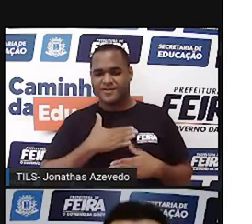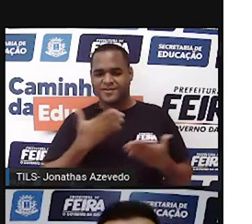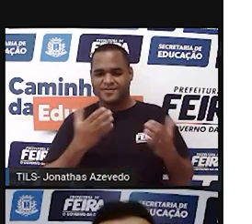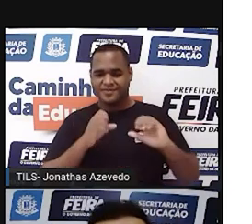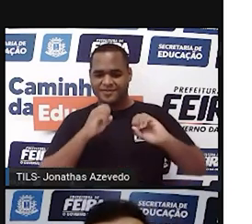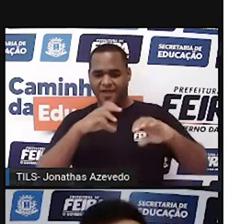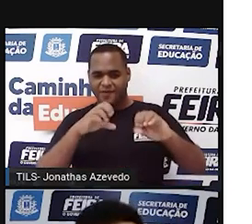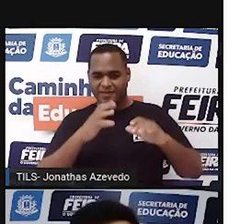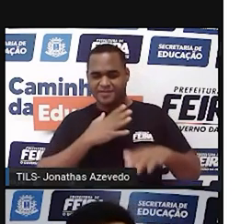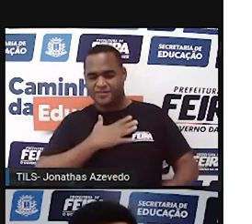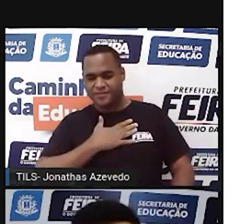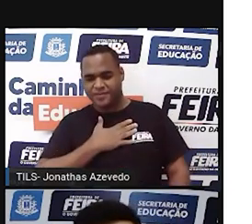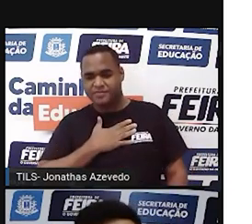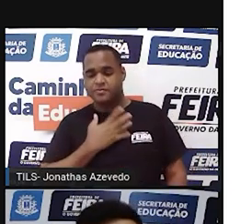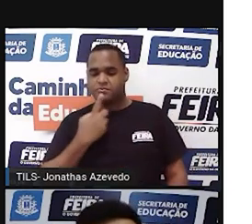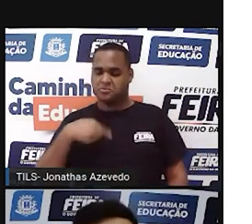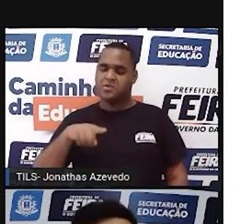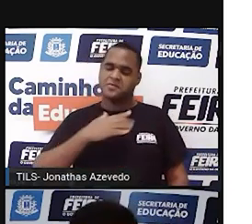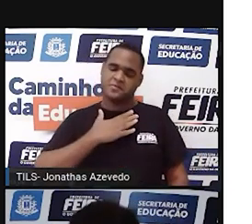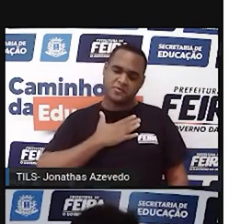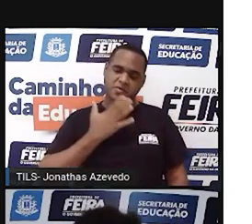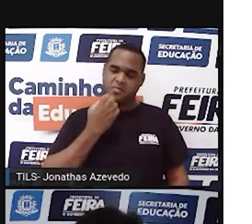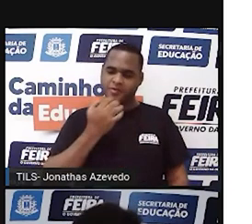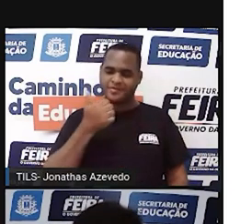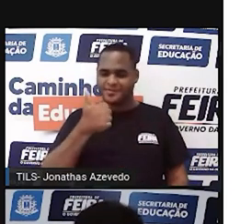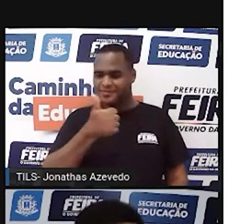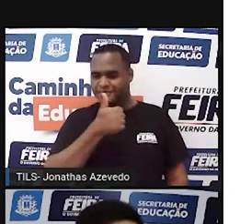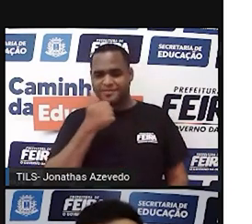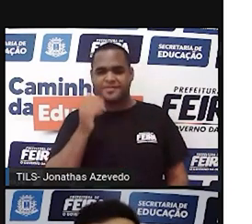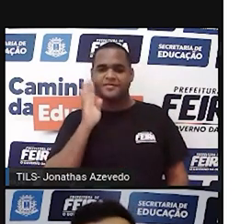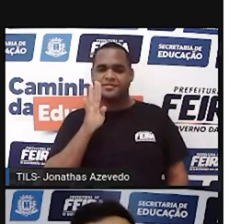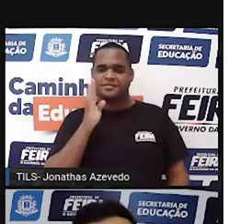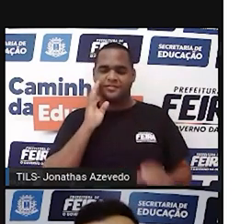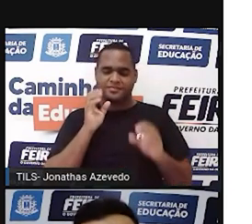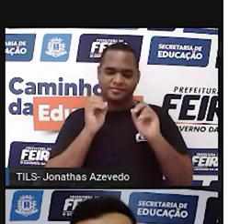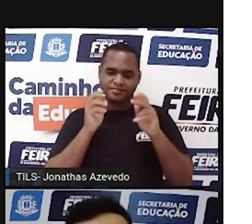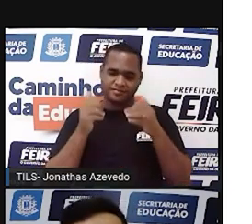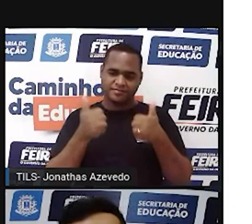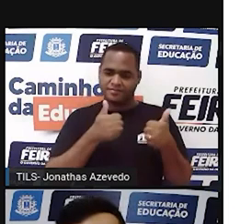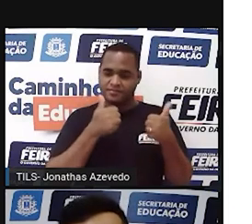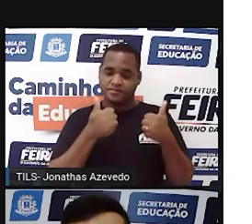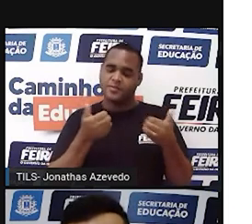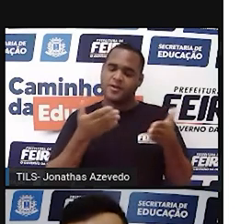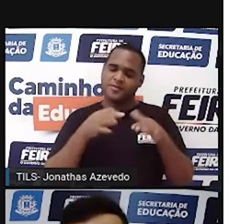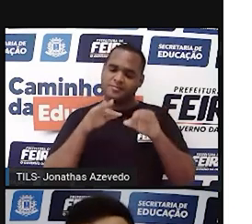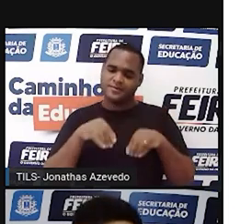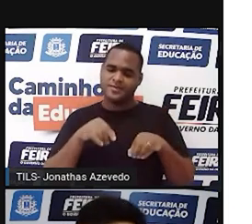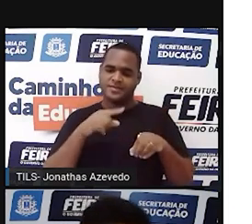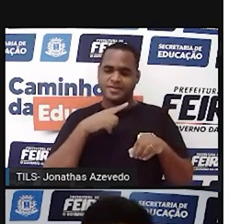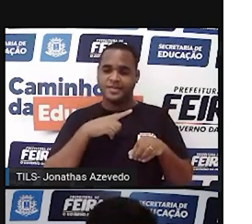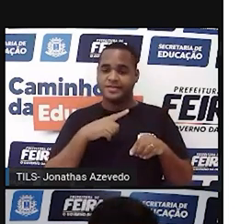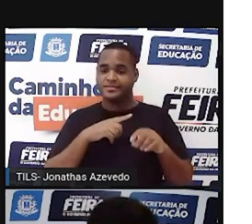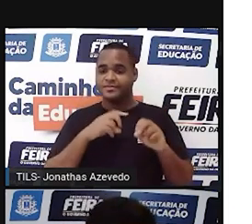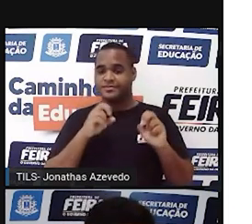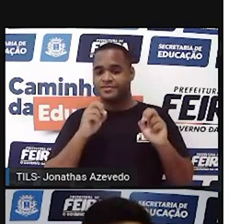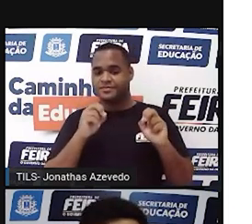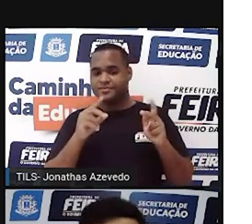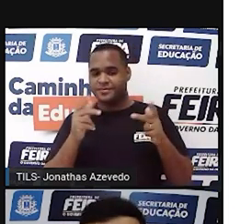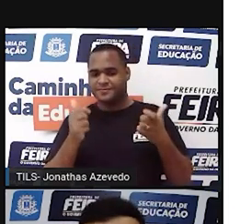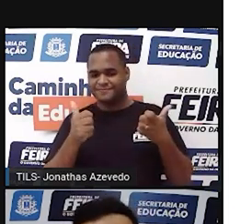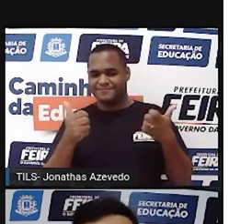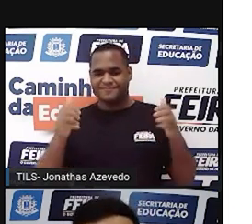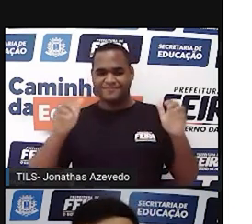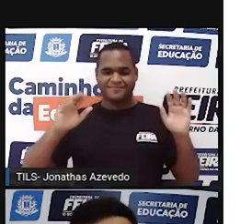nossa aula? Nós curtimos bastante, tá bom? Mas a gente vai ficando por aqui. Desde já, né? Até